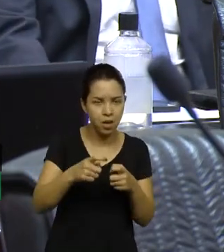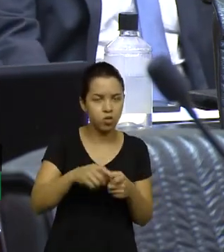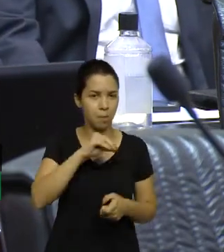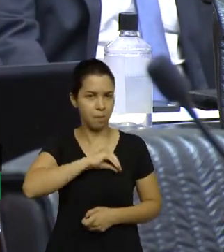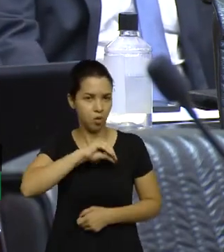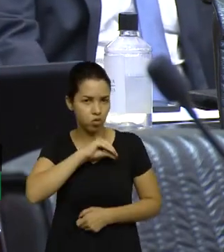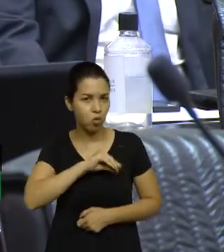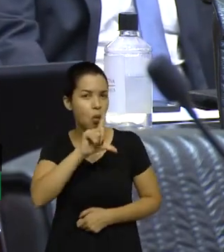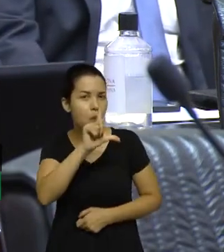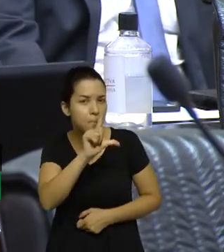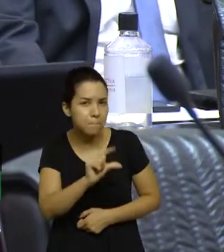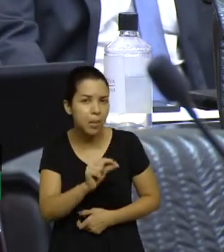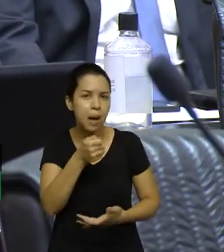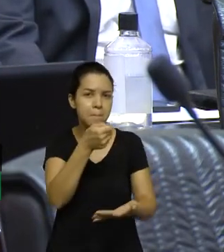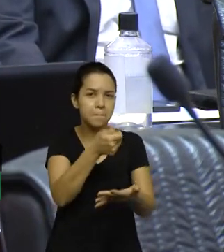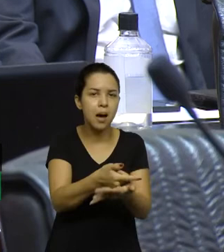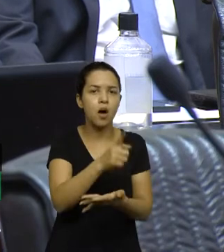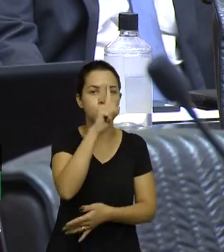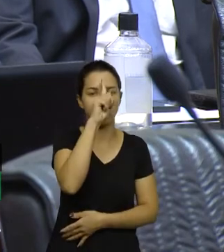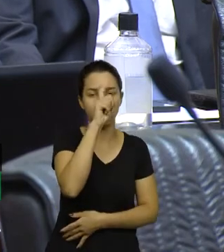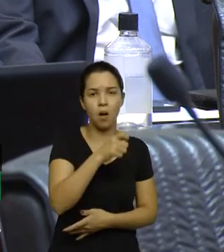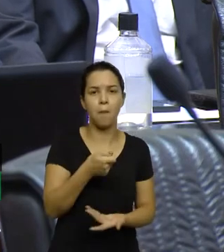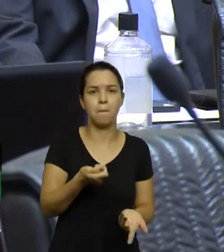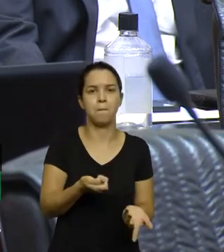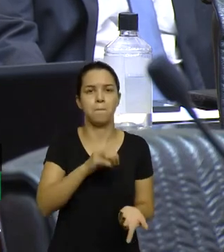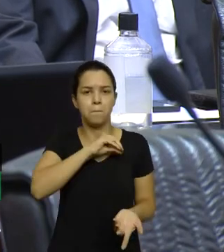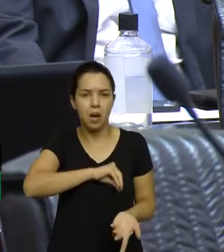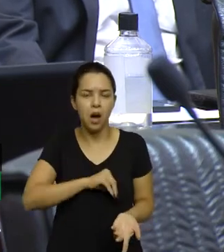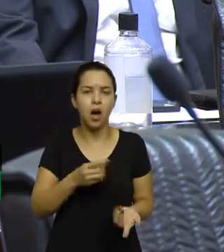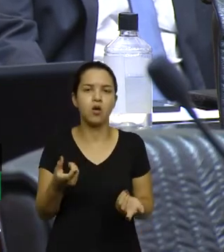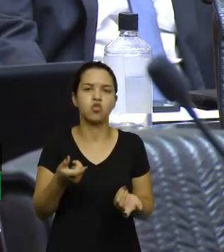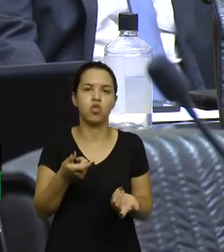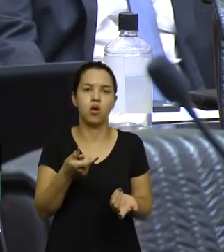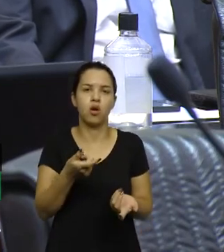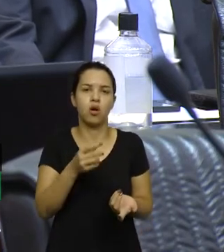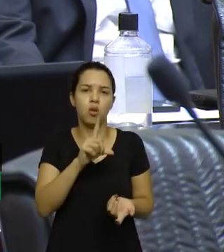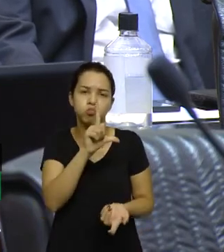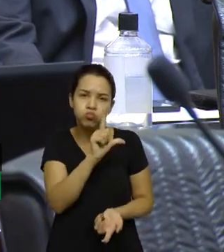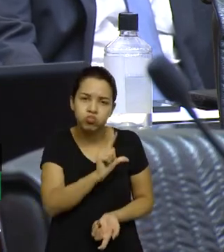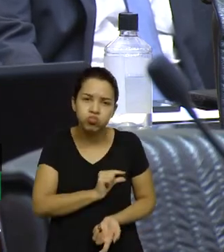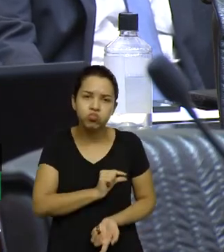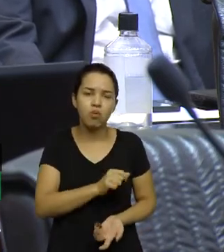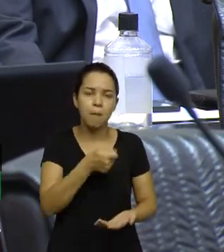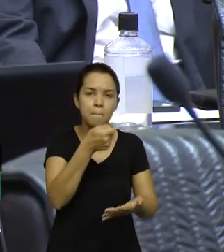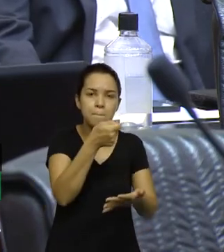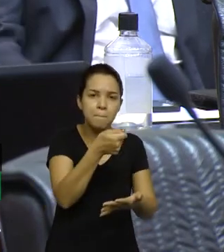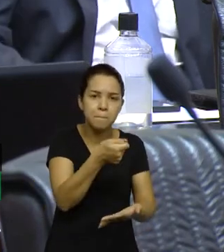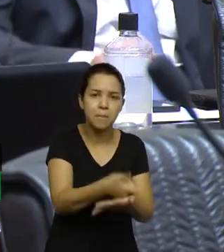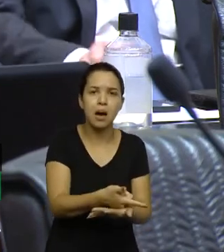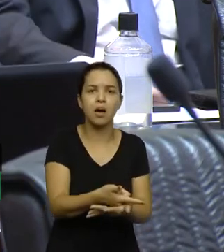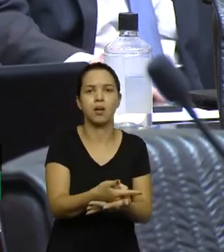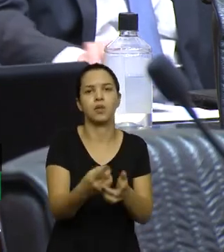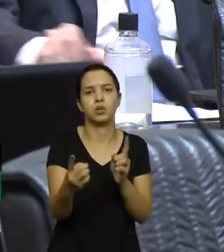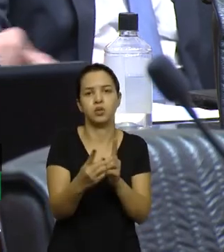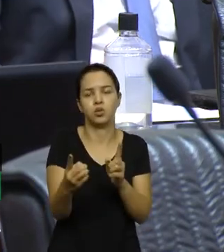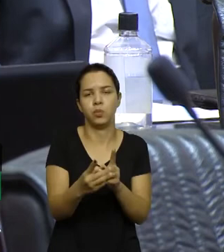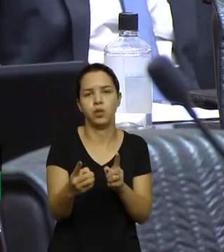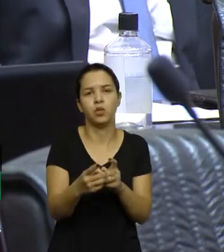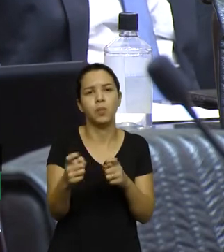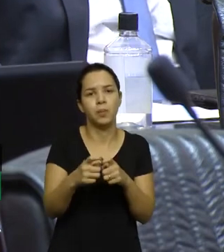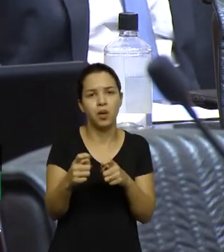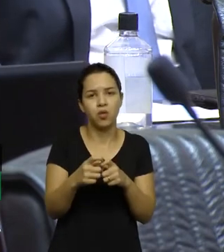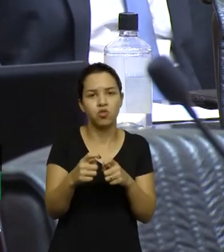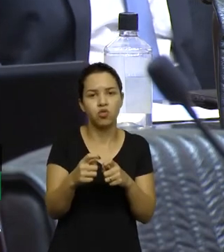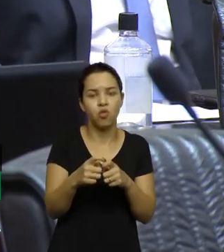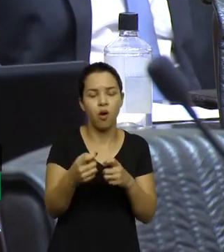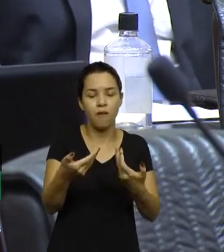aos hospitais, a baixa remuneração paga pelo serviço prestado, pelo serviço médico, afasta